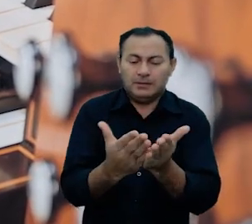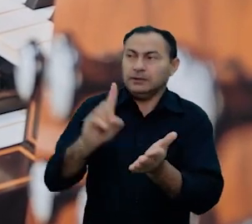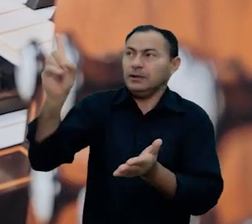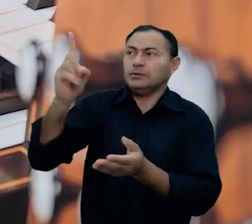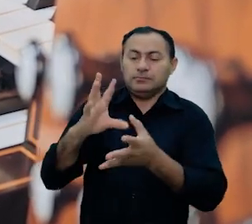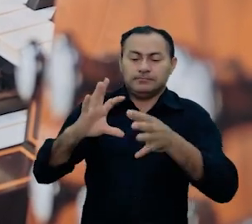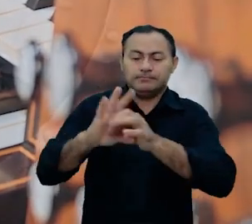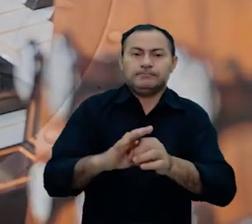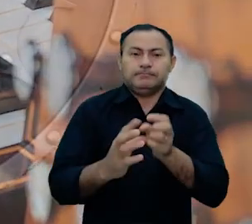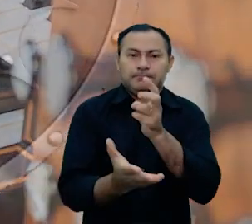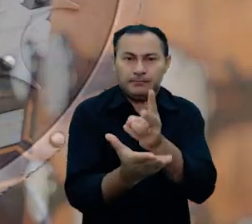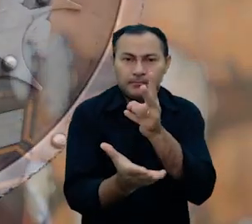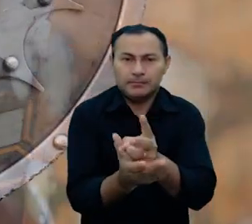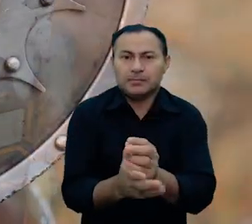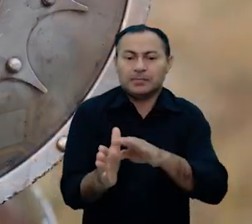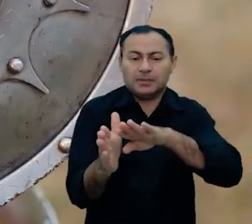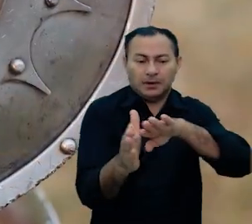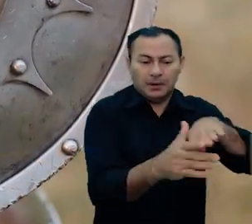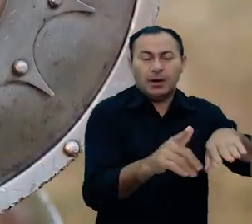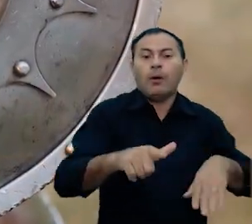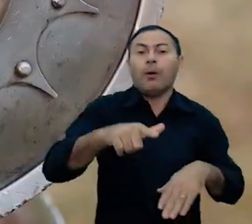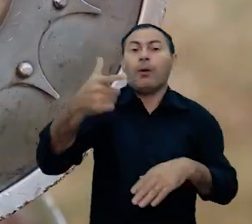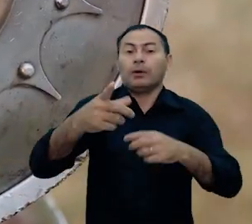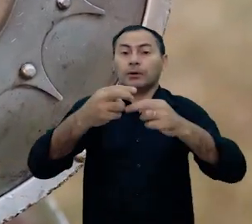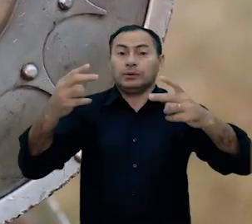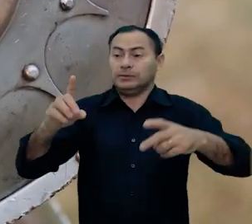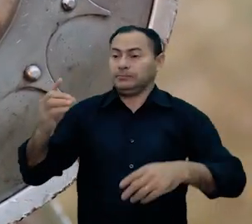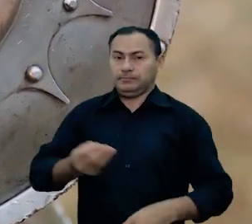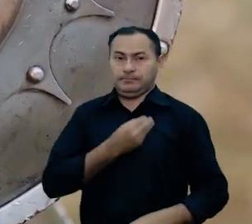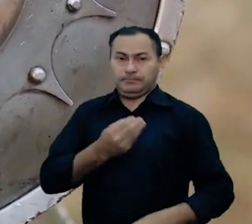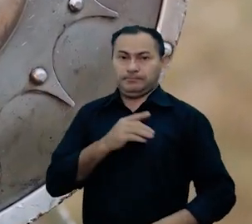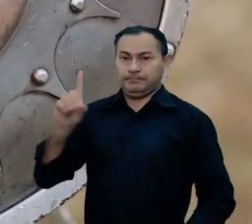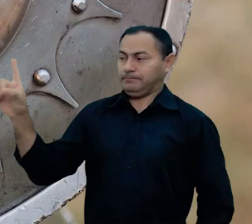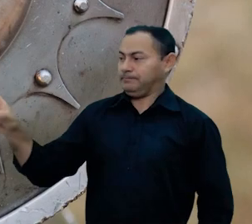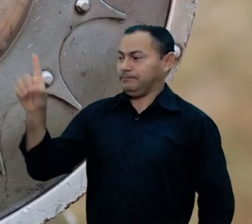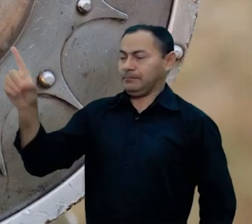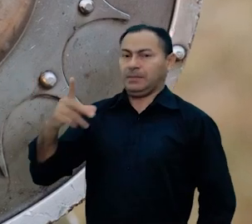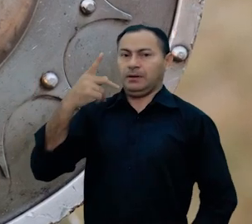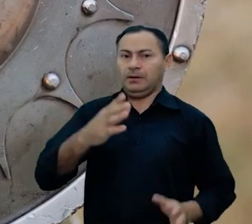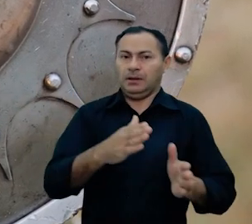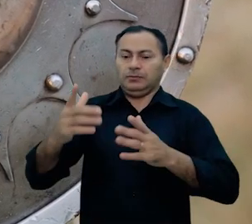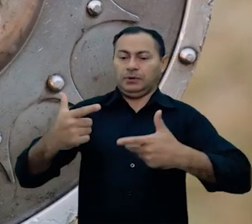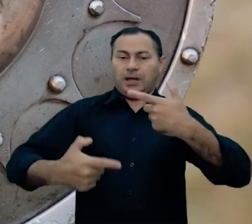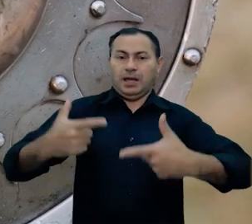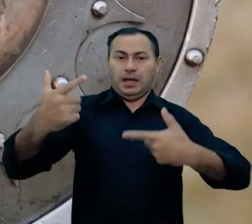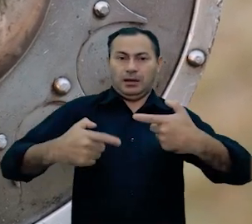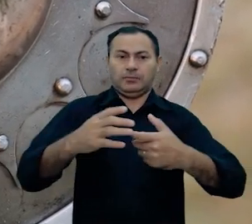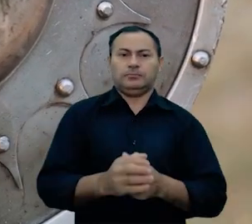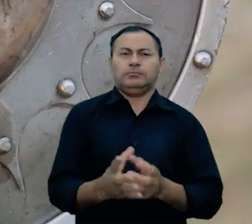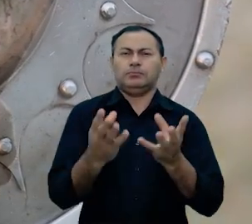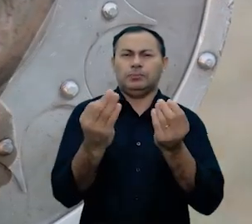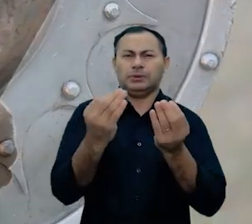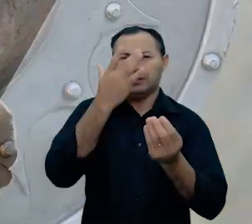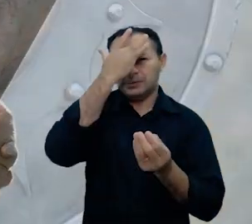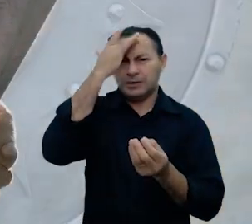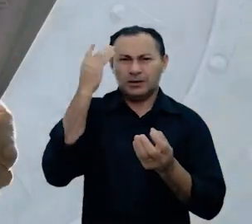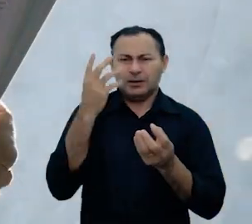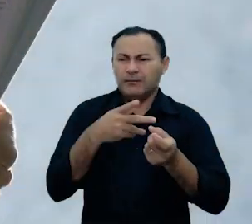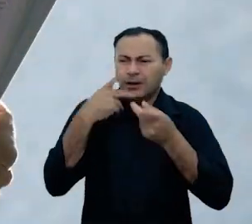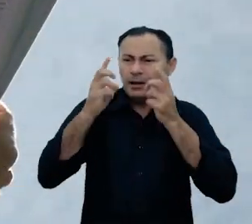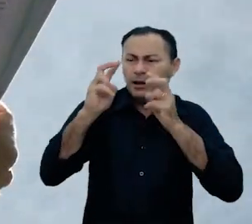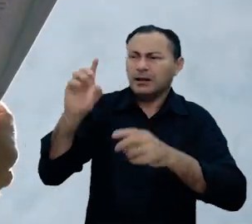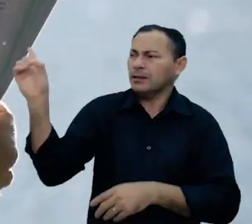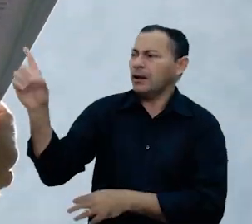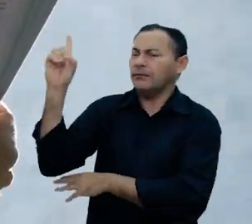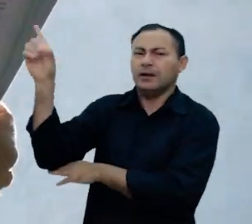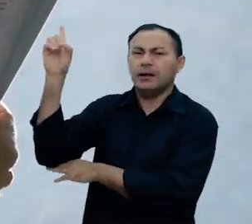para sempre. Outro aspecto importante da vida de Davi é o seu lado guerreiro. Muitas pessoas ouviram falar de